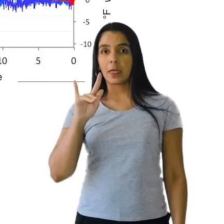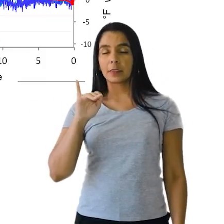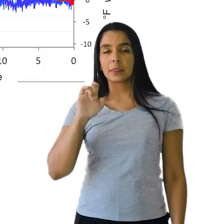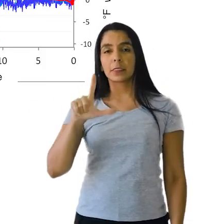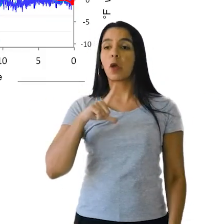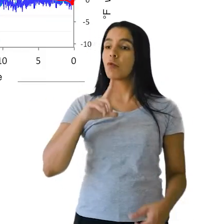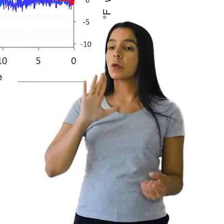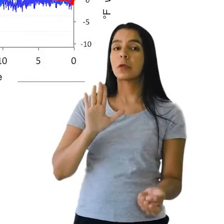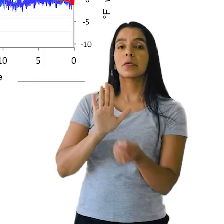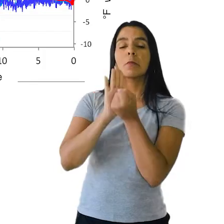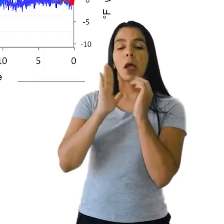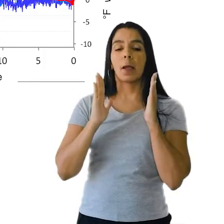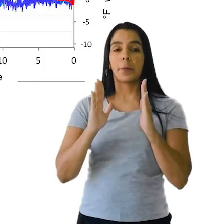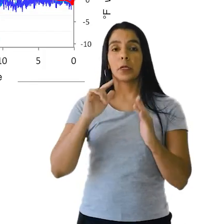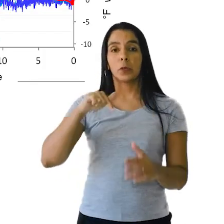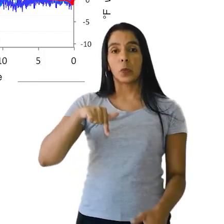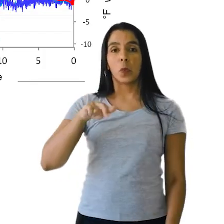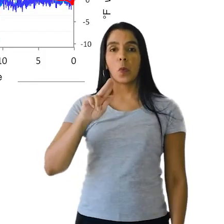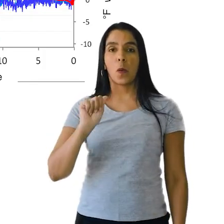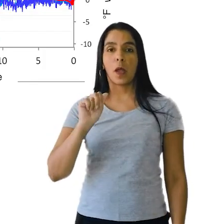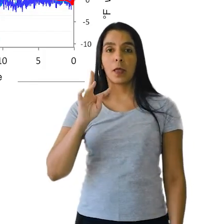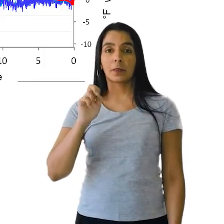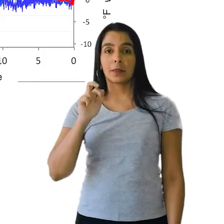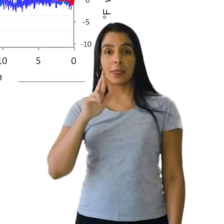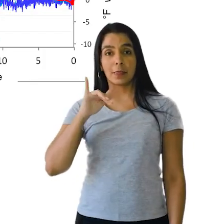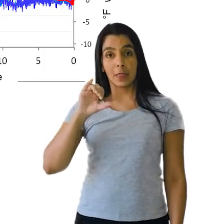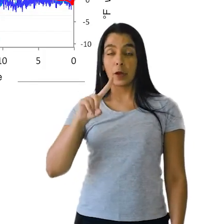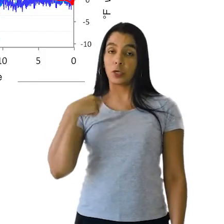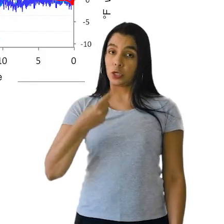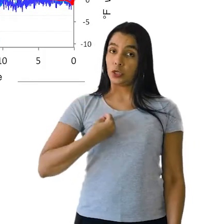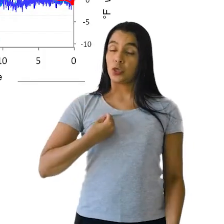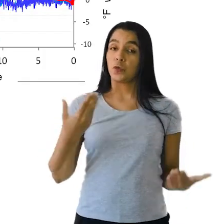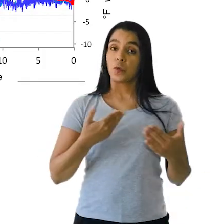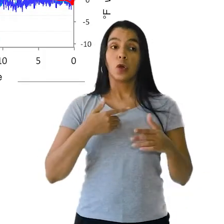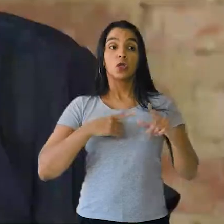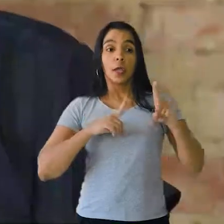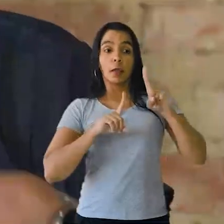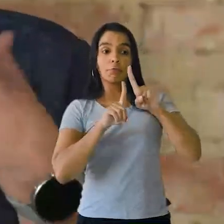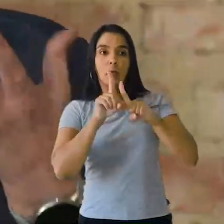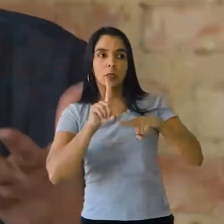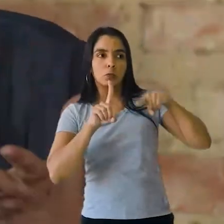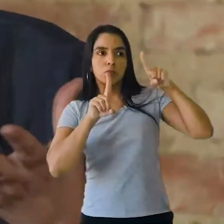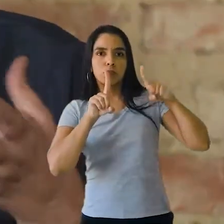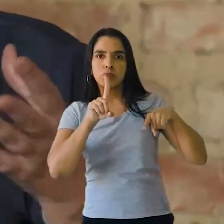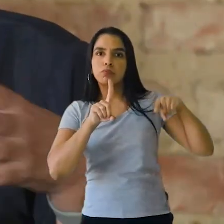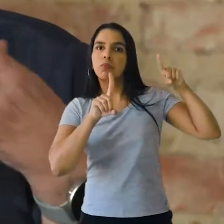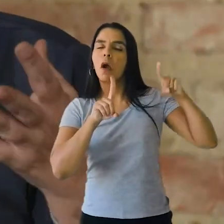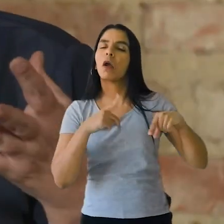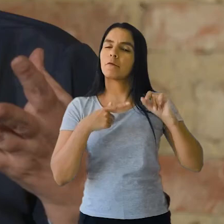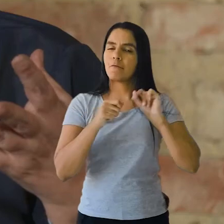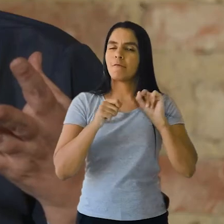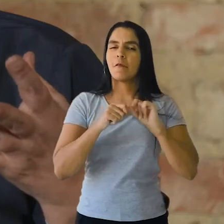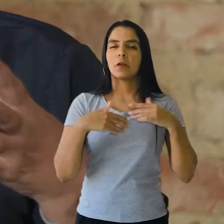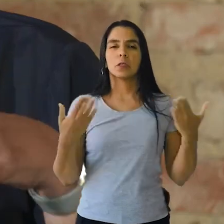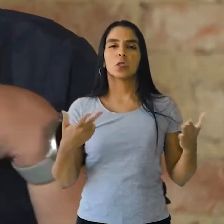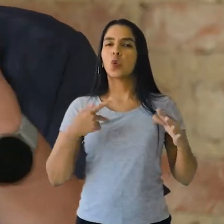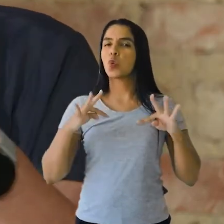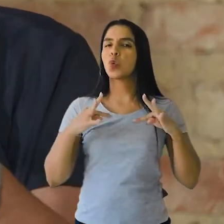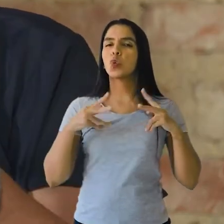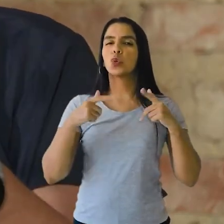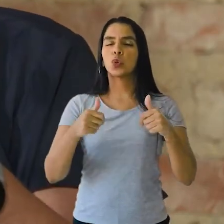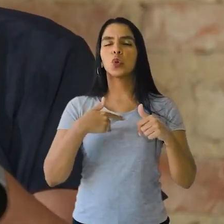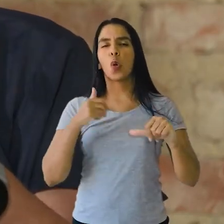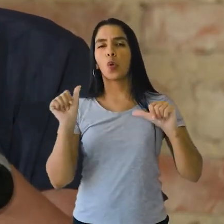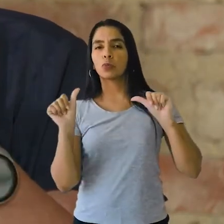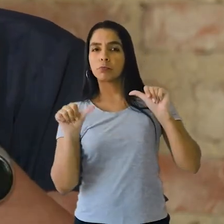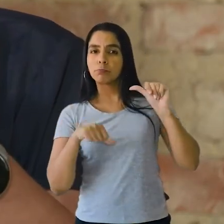glaciais e interglaciais que marcam o período quaternário que a gente vive hoje, e a partir dessas oscilações é que